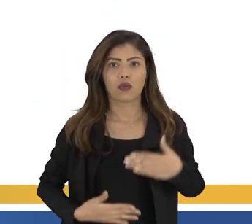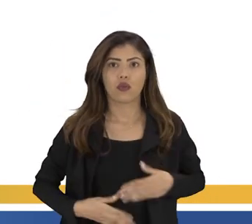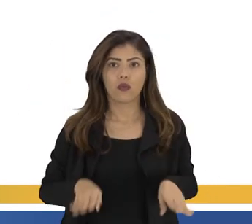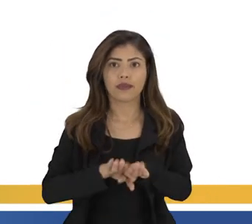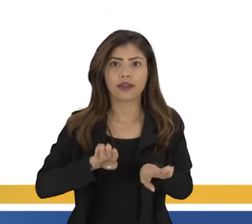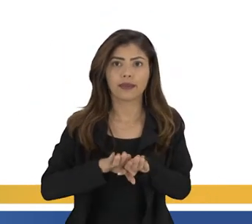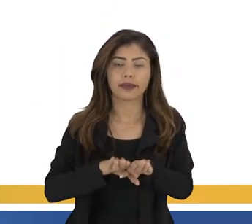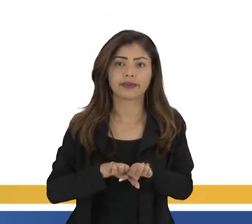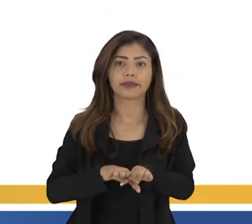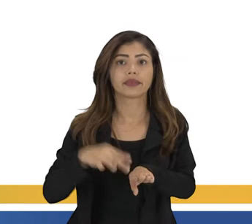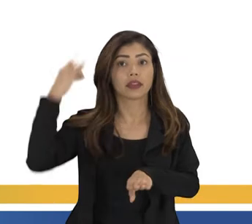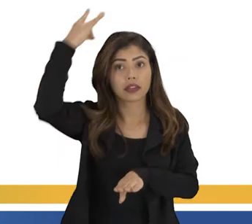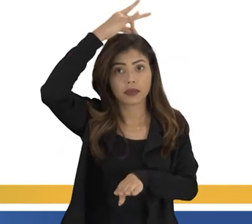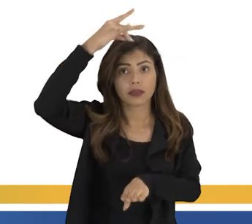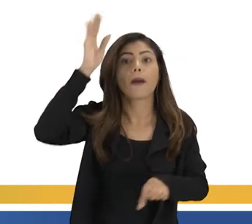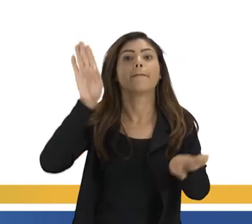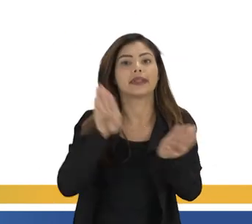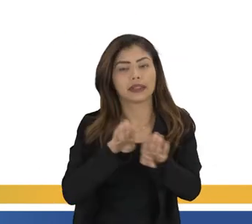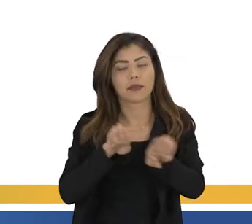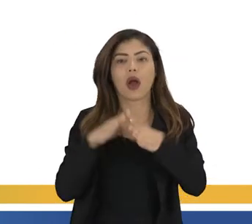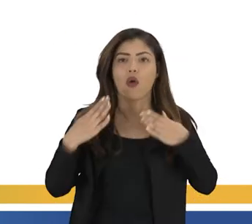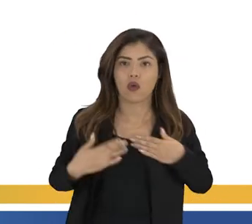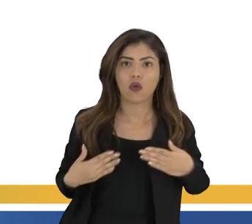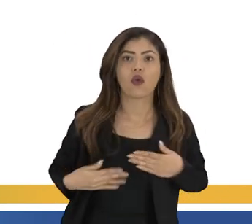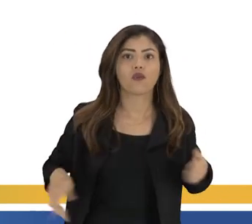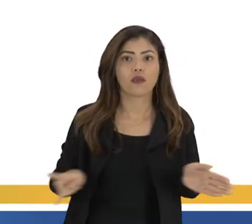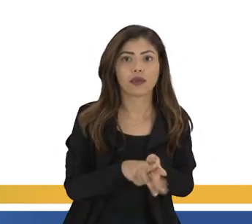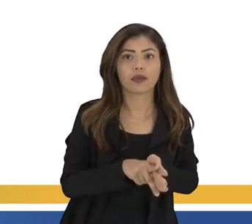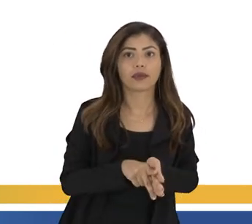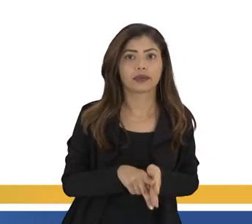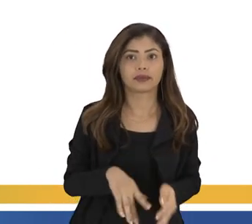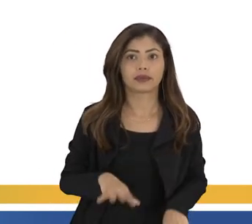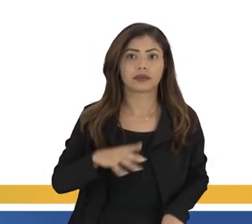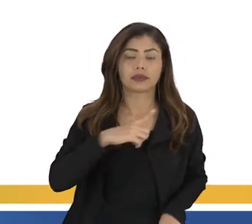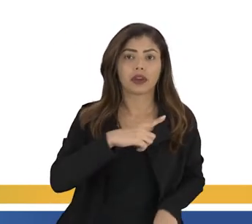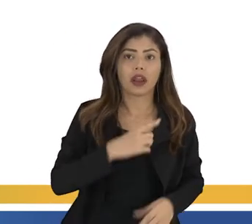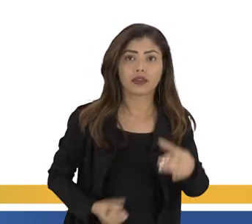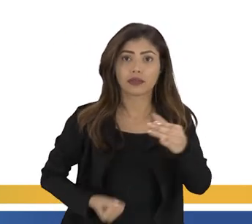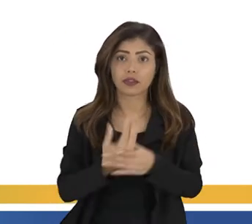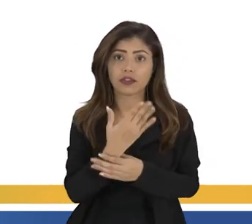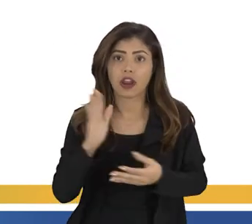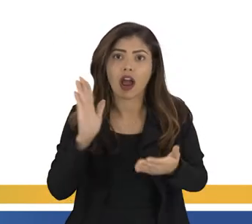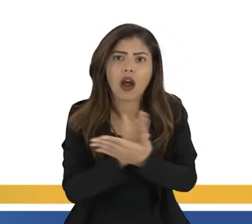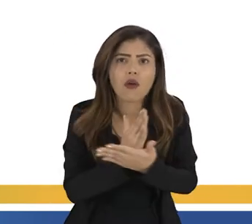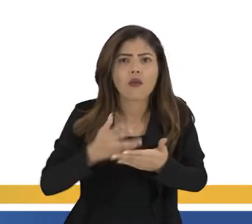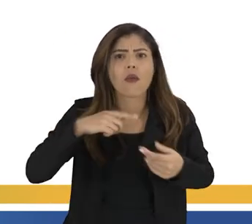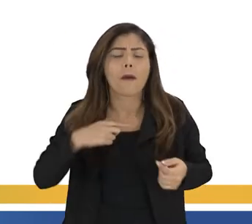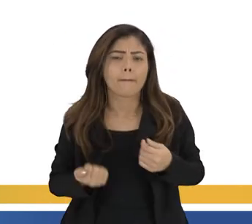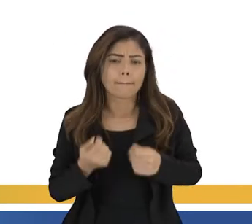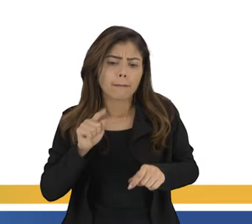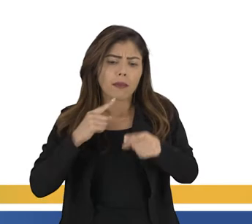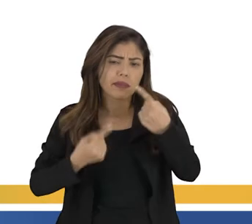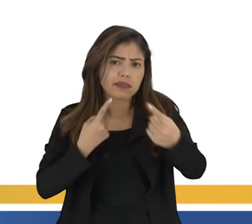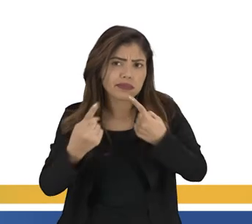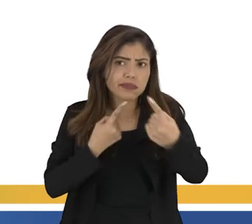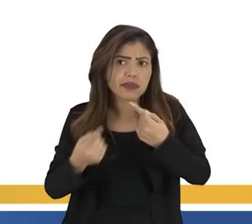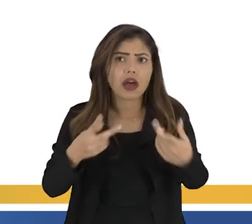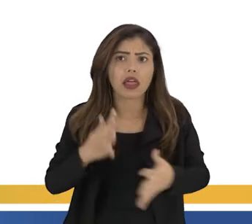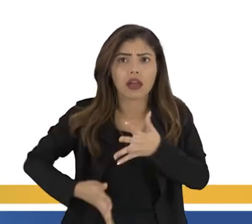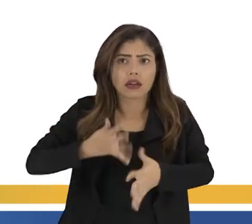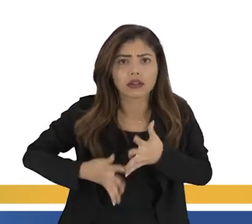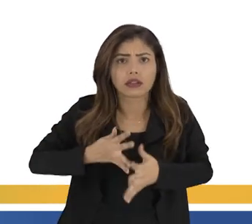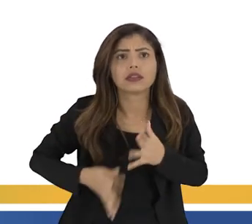mas tinha também o corpo material então isso vai vai surgir aí algumas disputas algumas